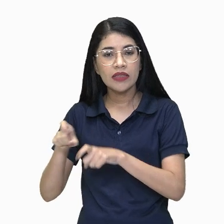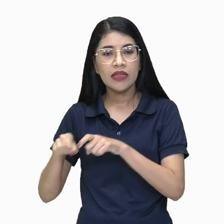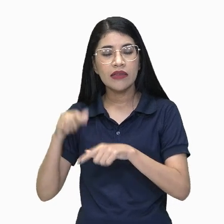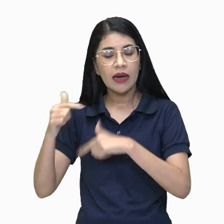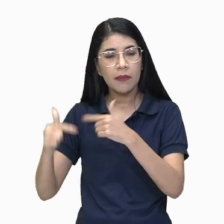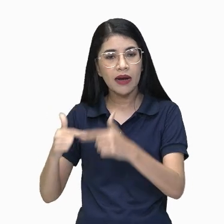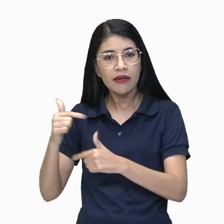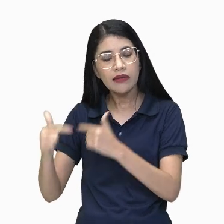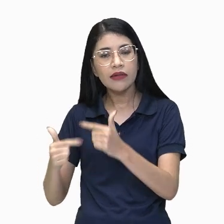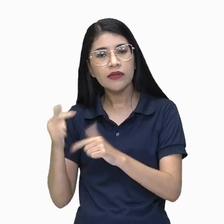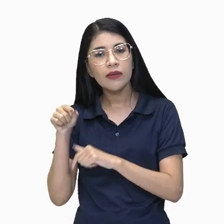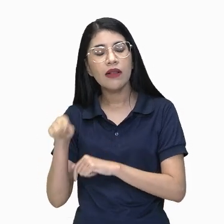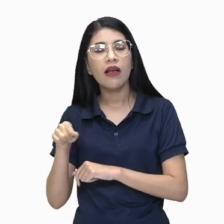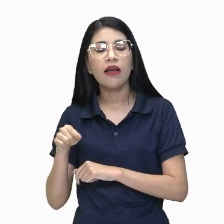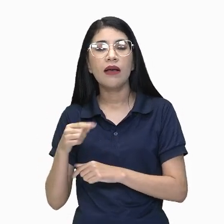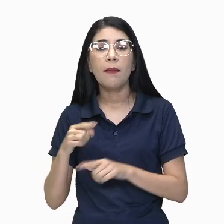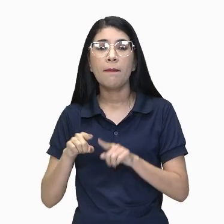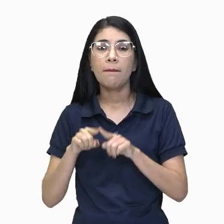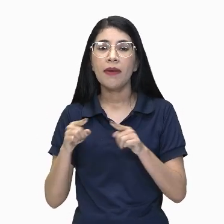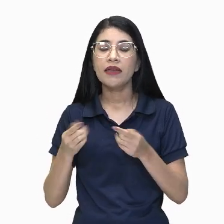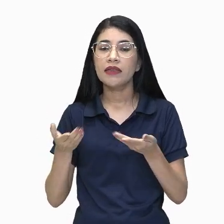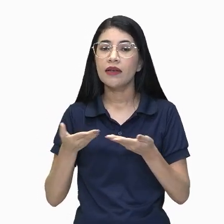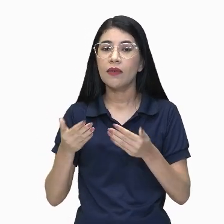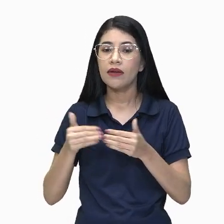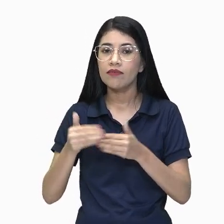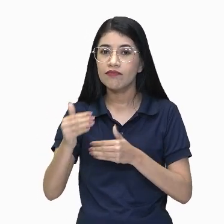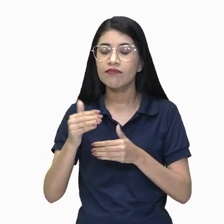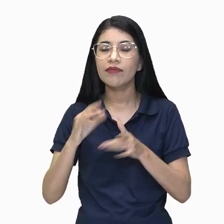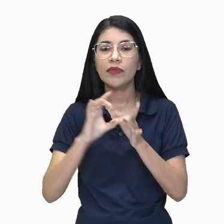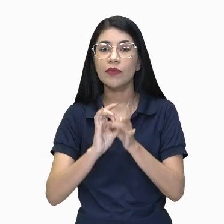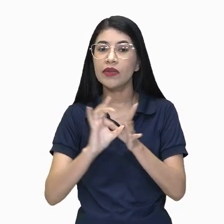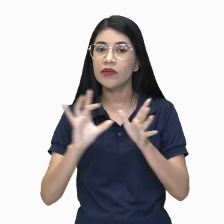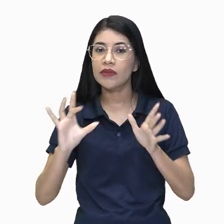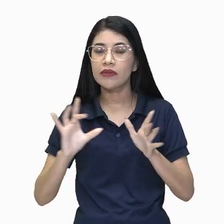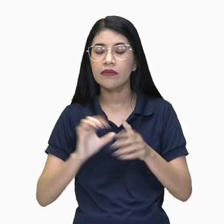senhor, mesmo que, entre aspas, agora libertos.